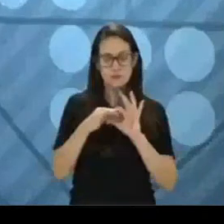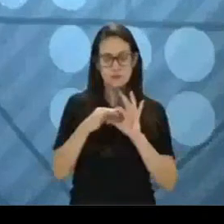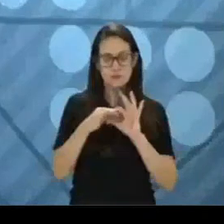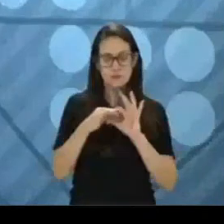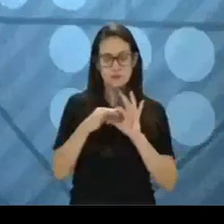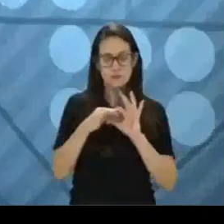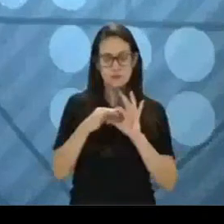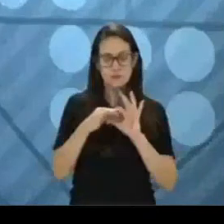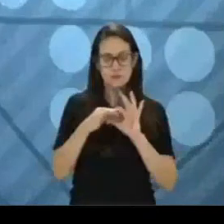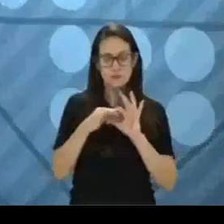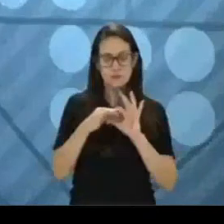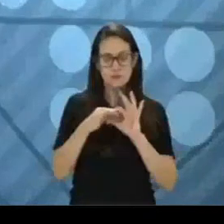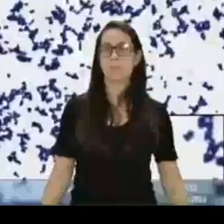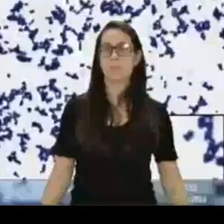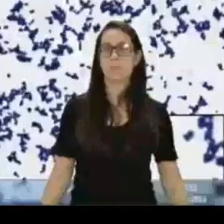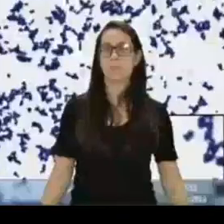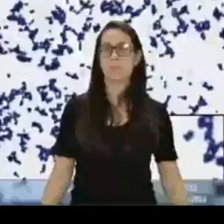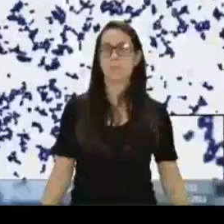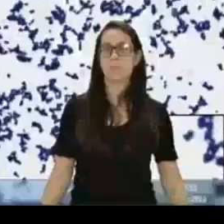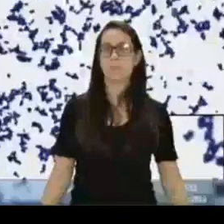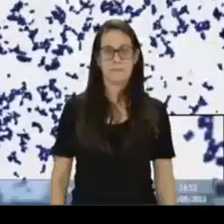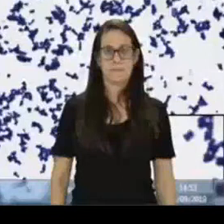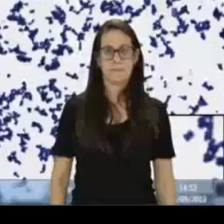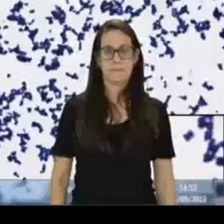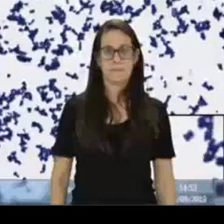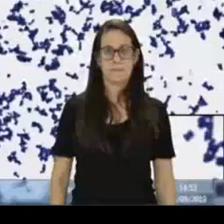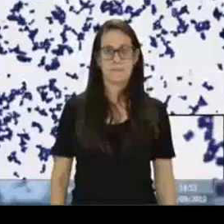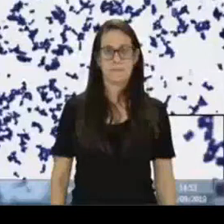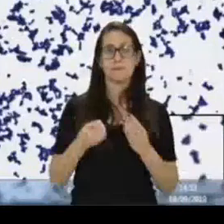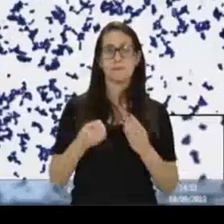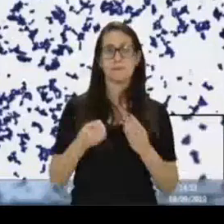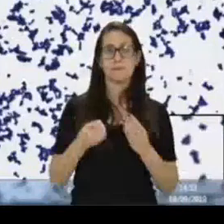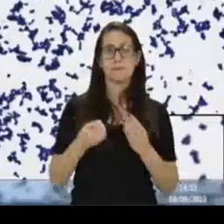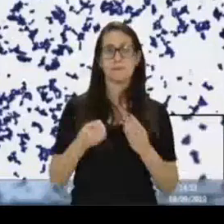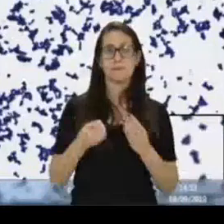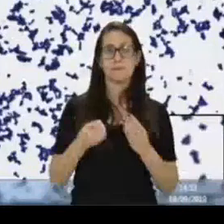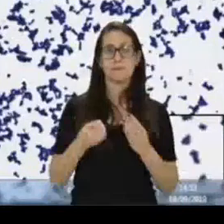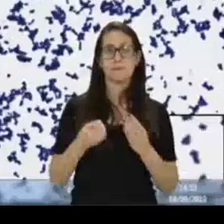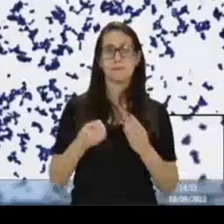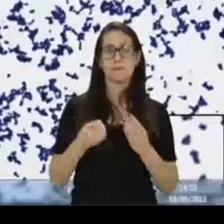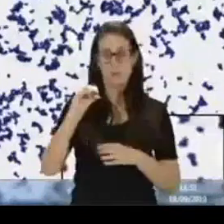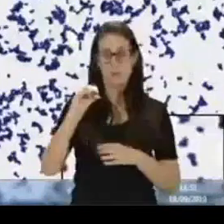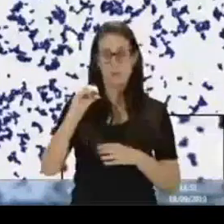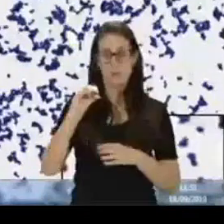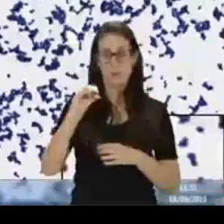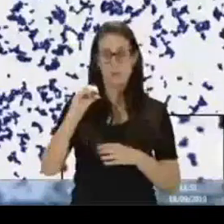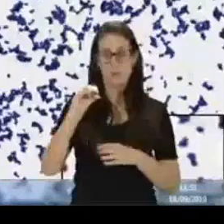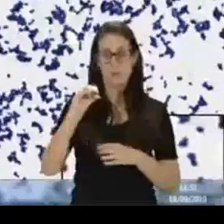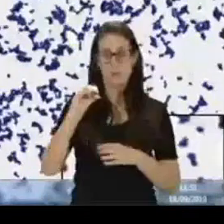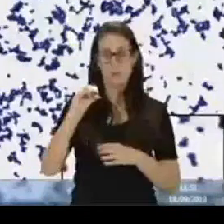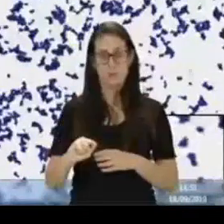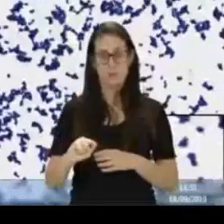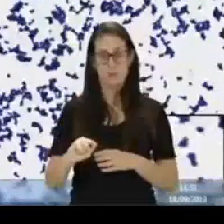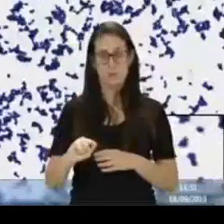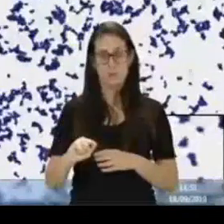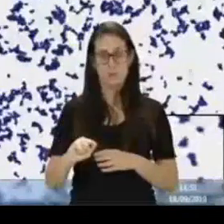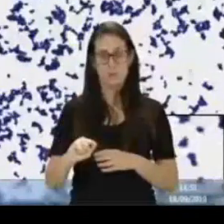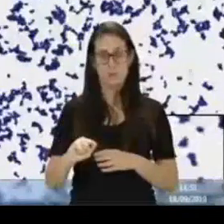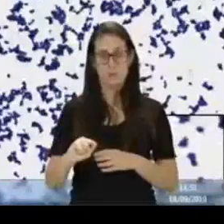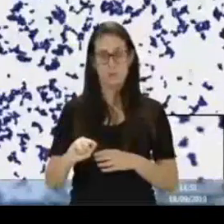nossa tela. Então, nós temos esse formato de cocos, eles se unem, então se aderem. É uma coloração